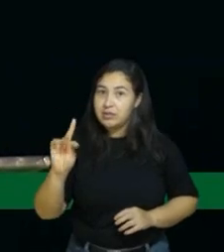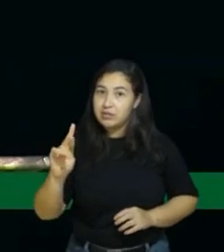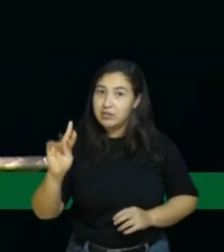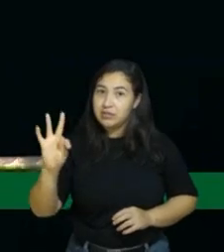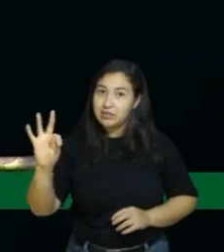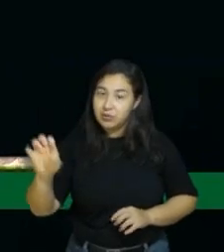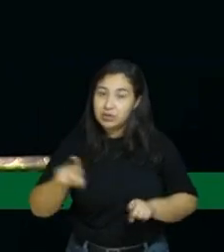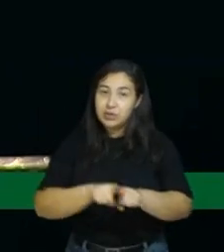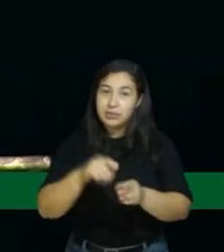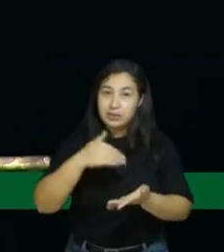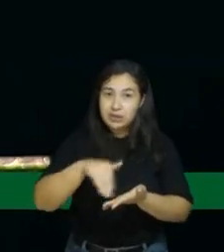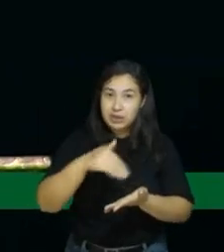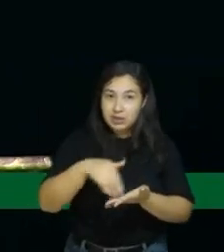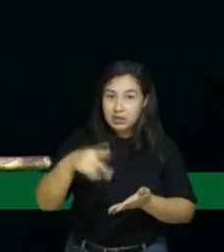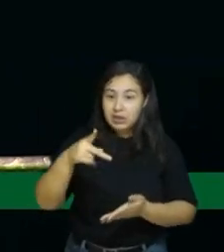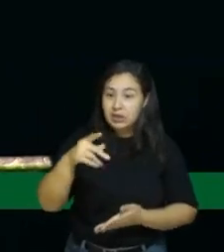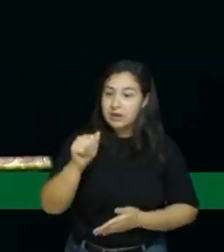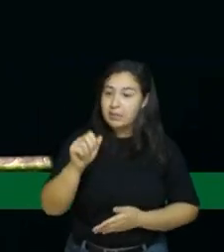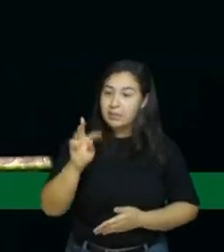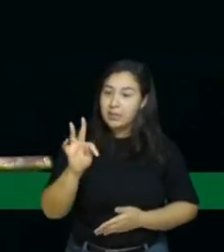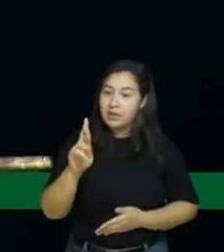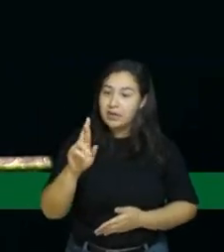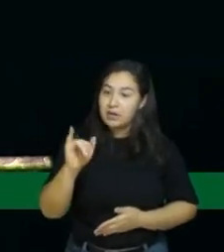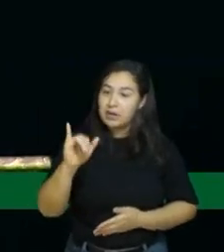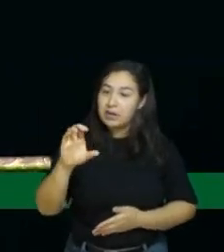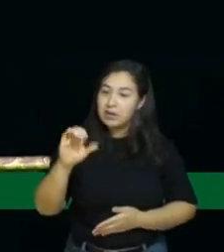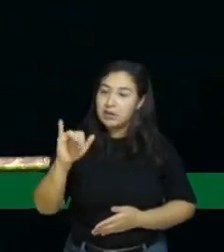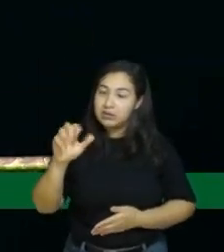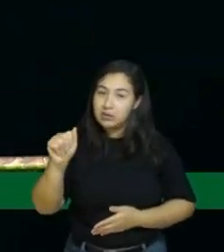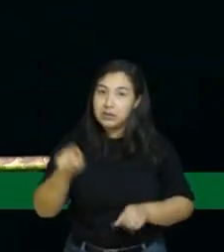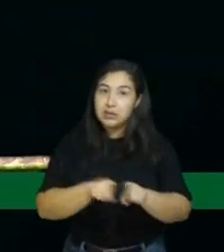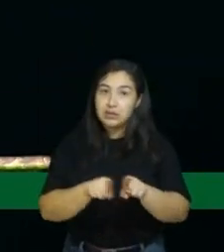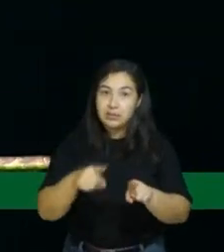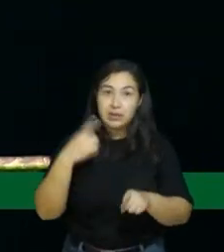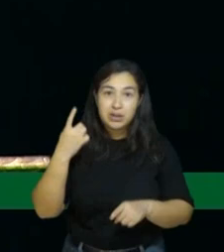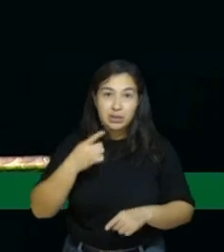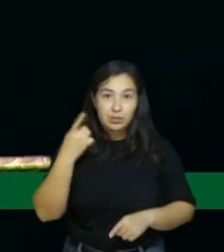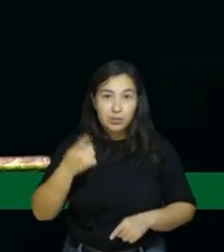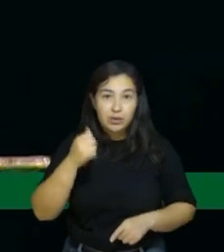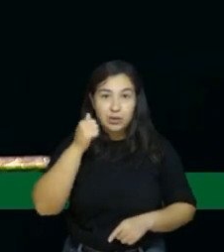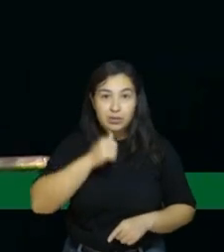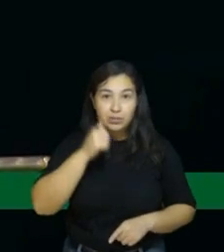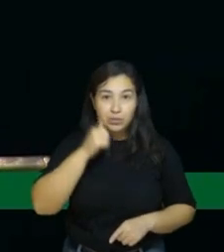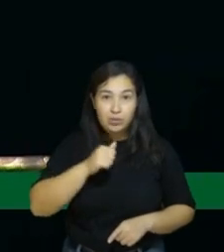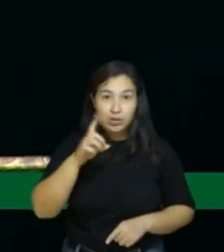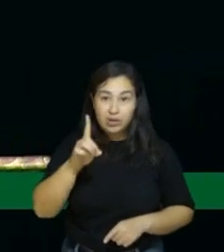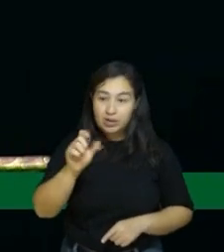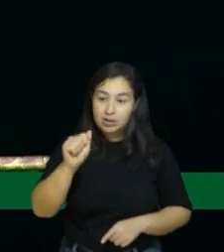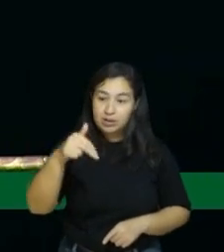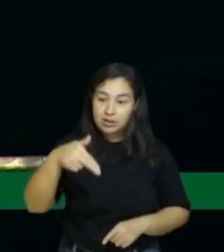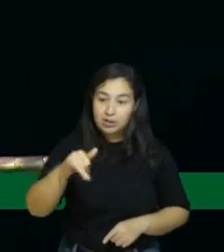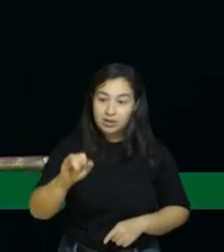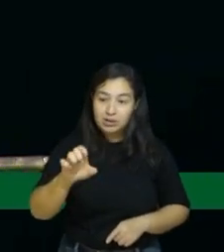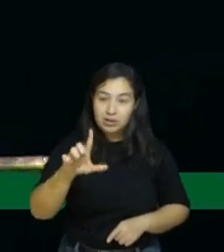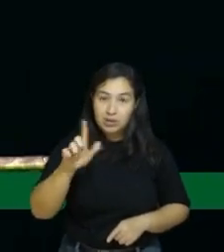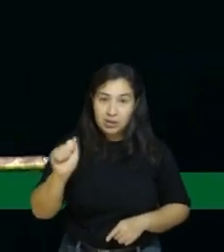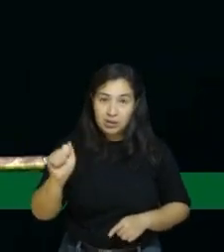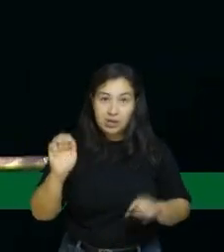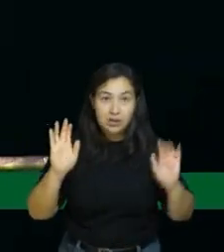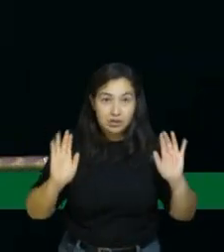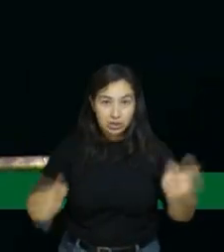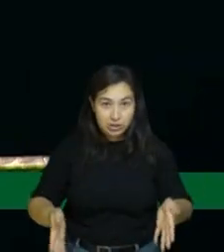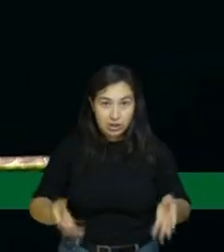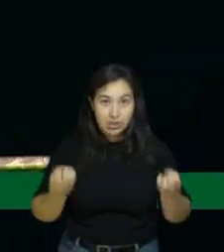de junta Patrícia cimadon também um agradecimento à Nossa deputada Federal ela que já fez uma emenda de 500.000 para que a